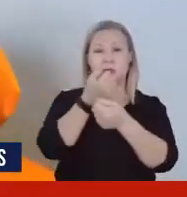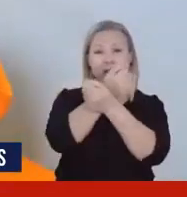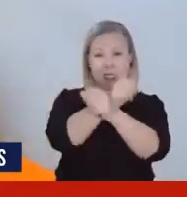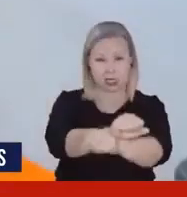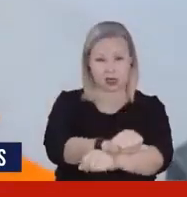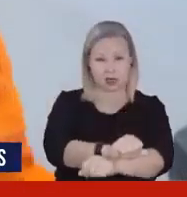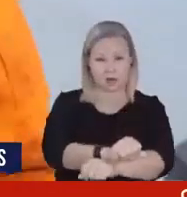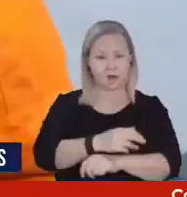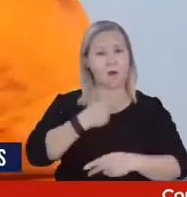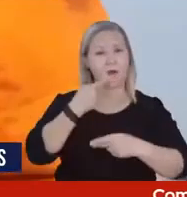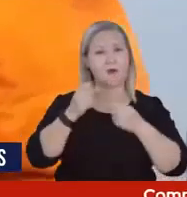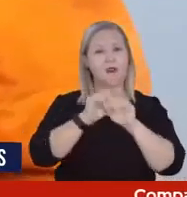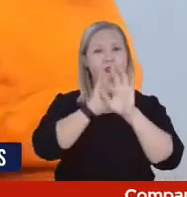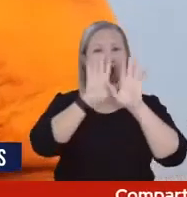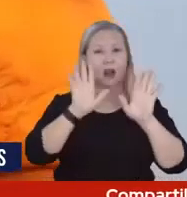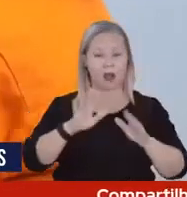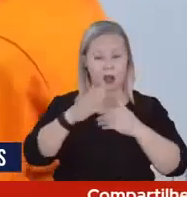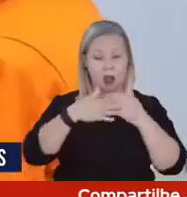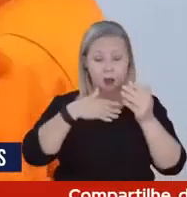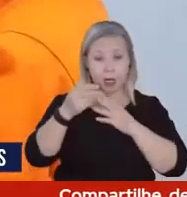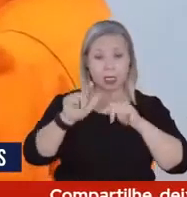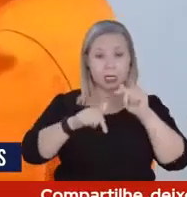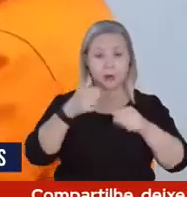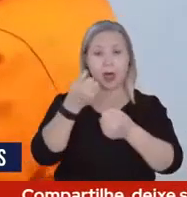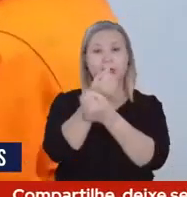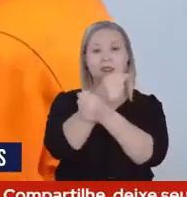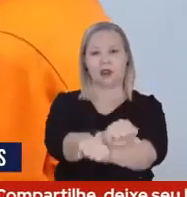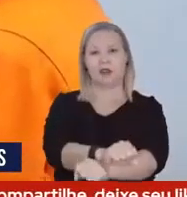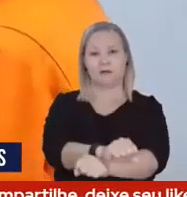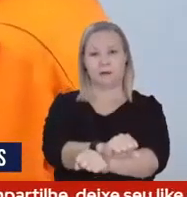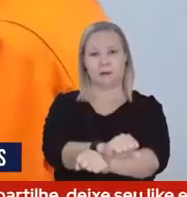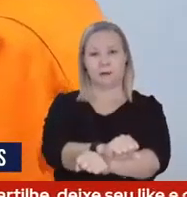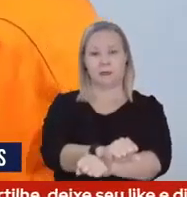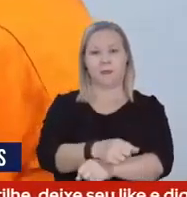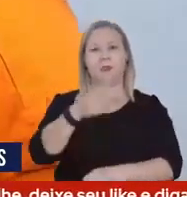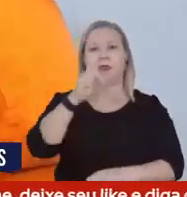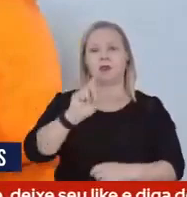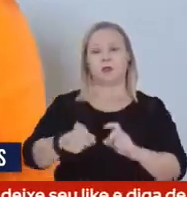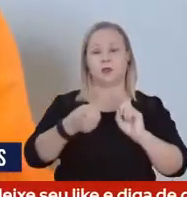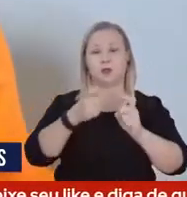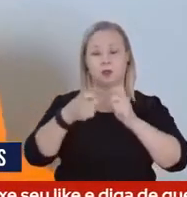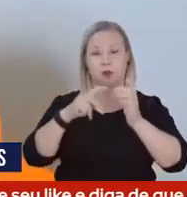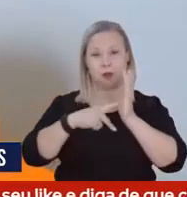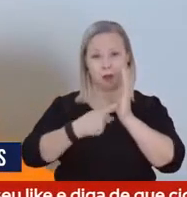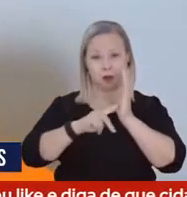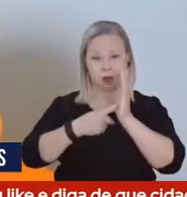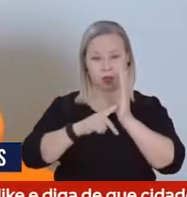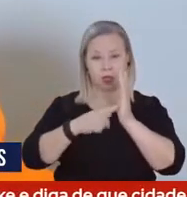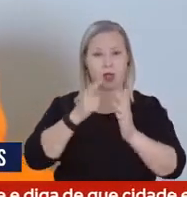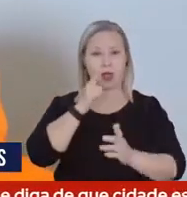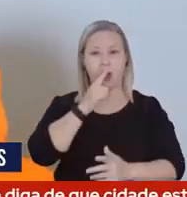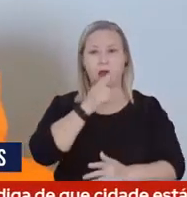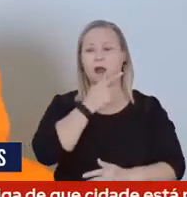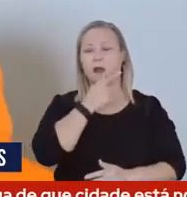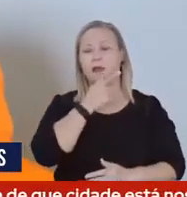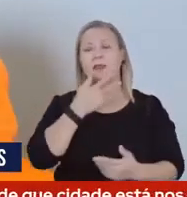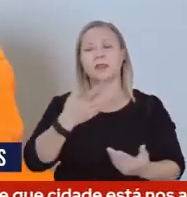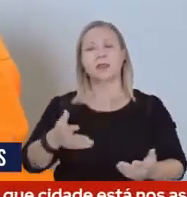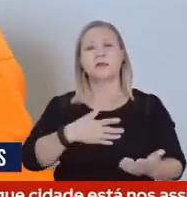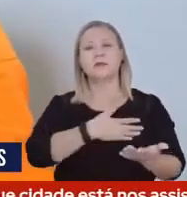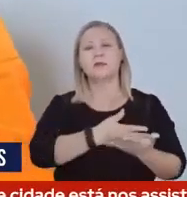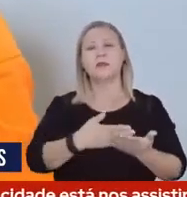de trabalho escravo. A gente está... Eu sou diretora do meu sindicato, Gleisi. A gente está, desde março,